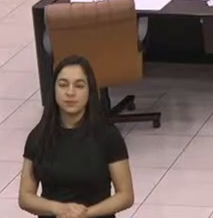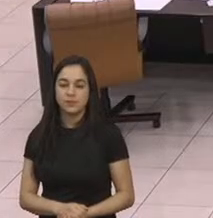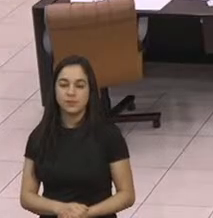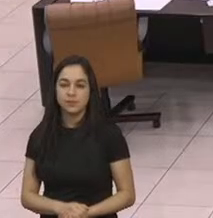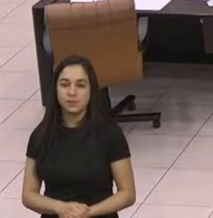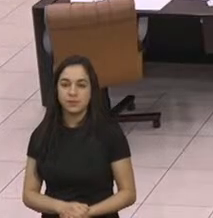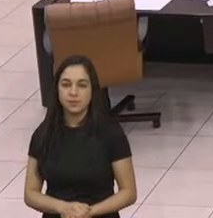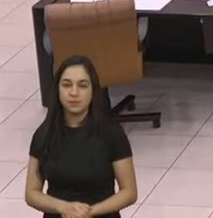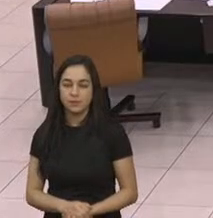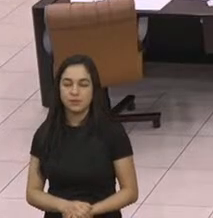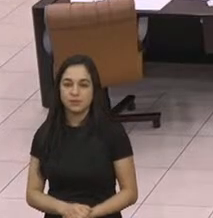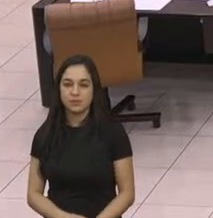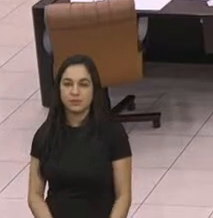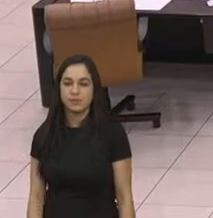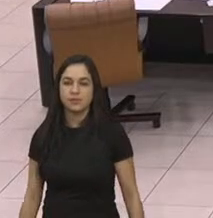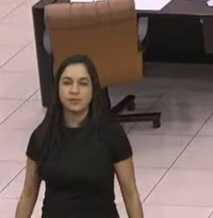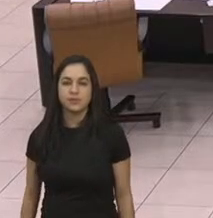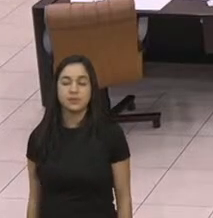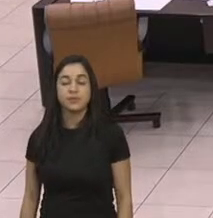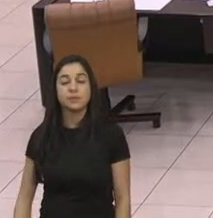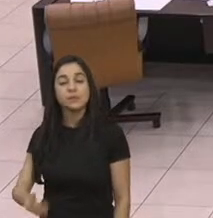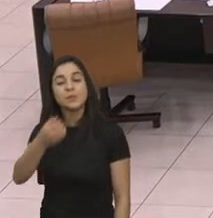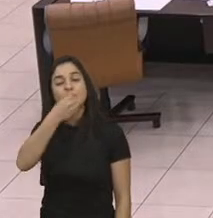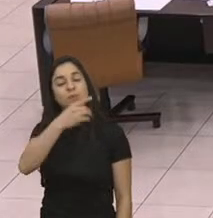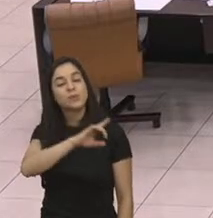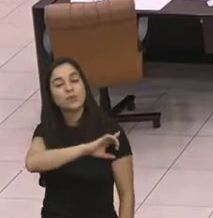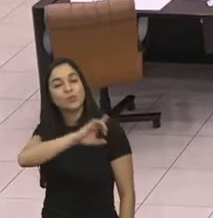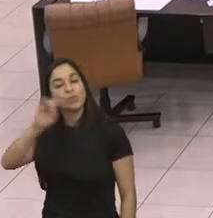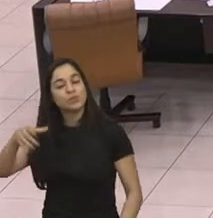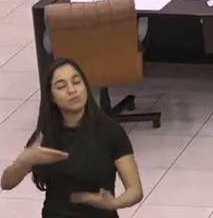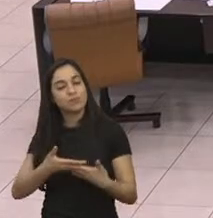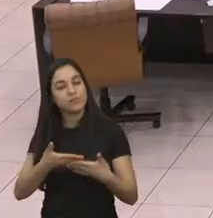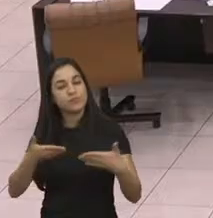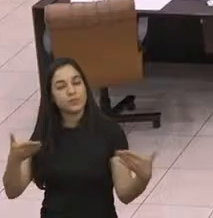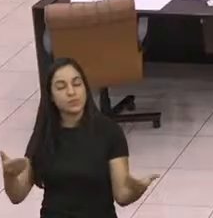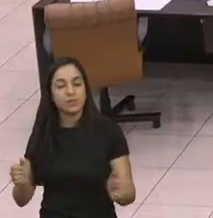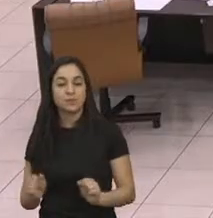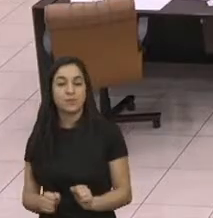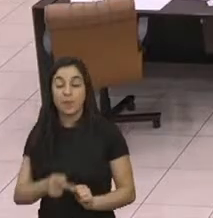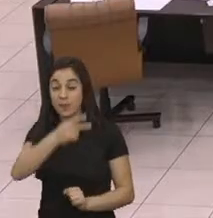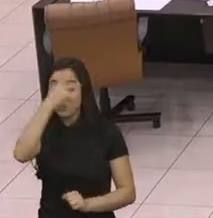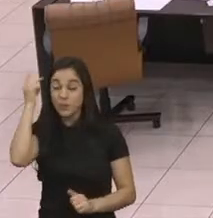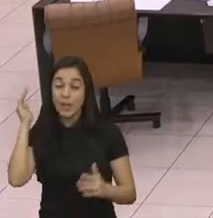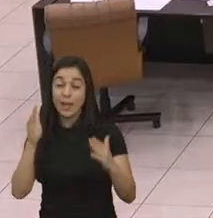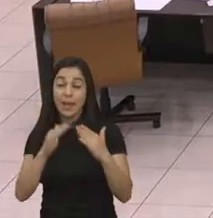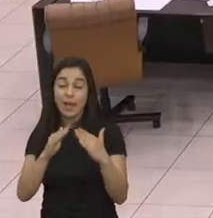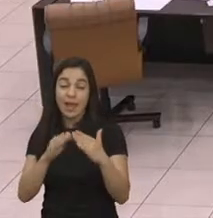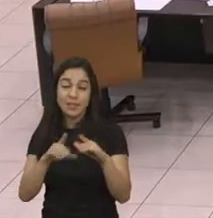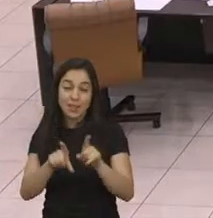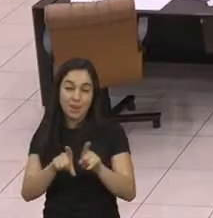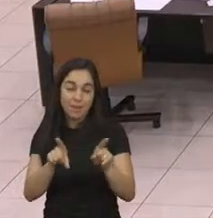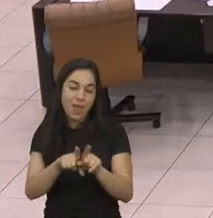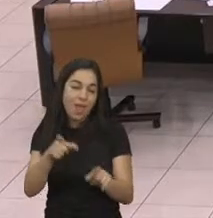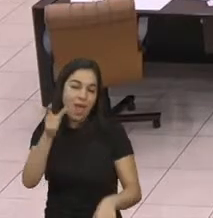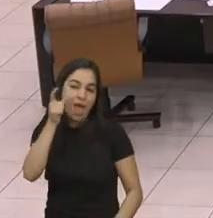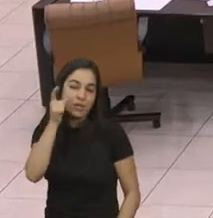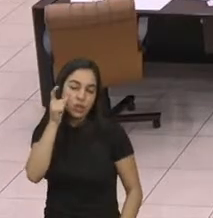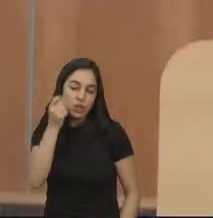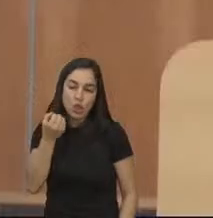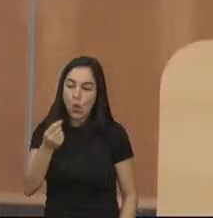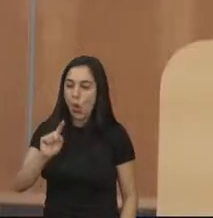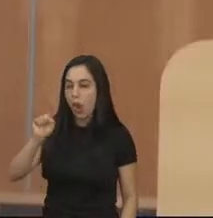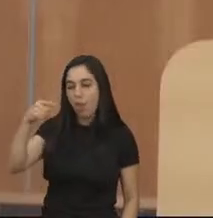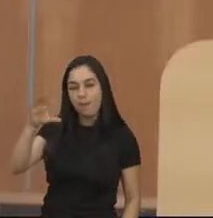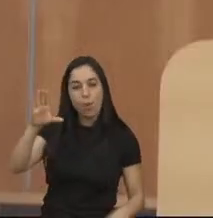Bom dia a todos, presente. O pessoal que está assistindo em casa também nesse momento e vai assistir depois à